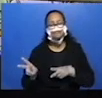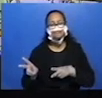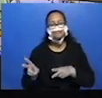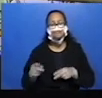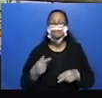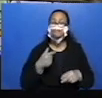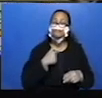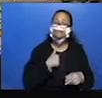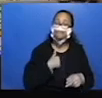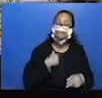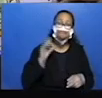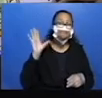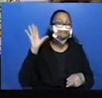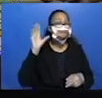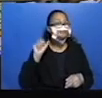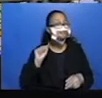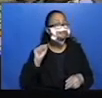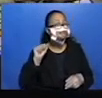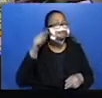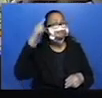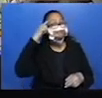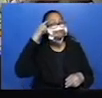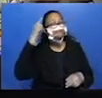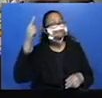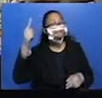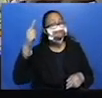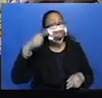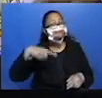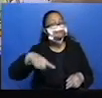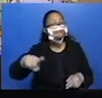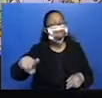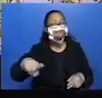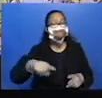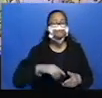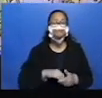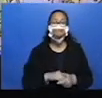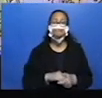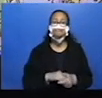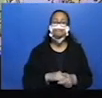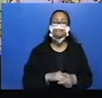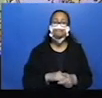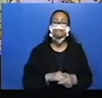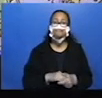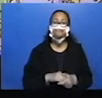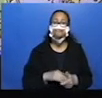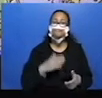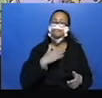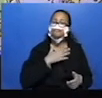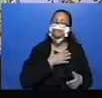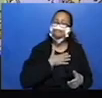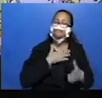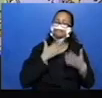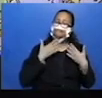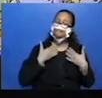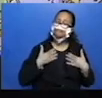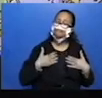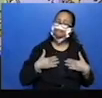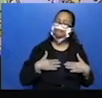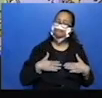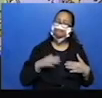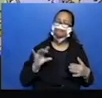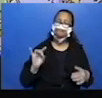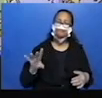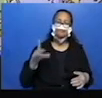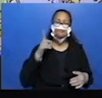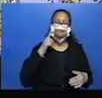ouvi, pensei, eu fui, tá? Para meu alívio, era só um gato.